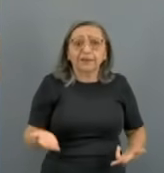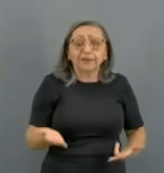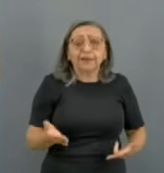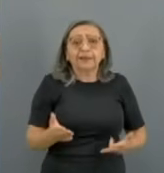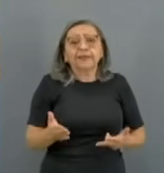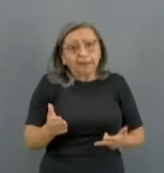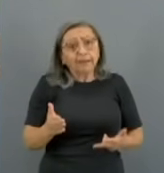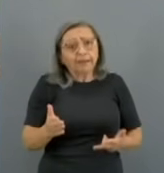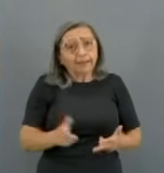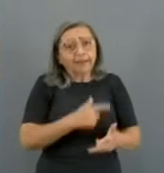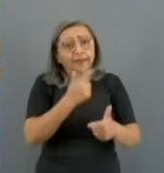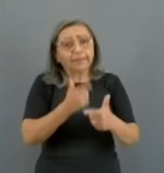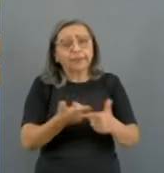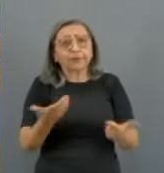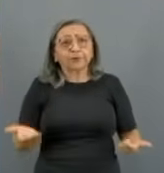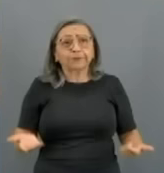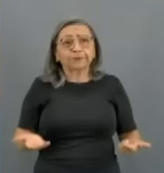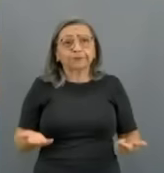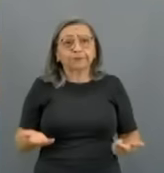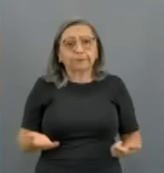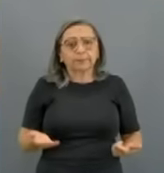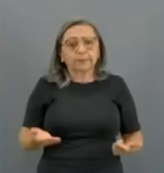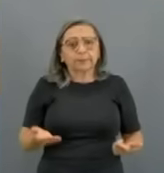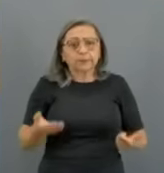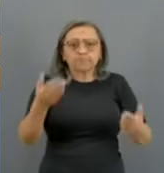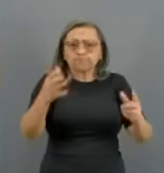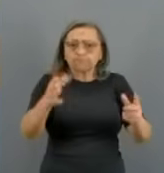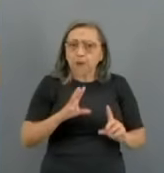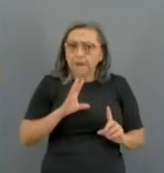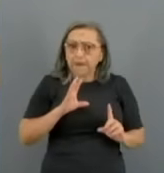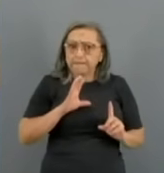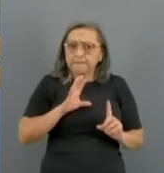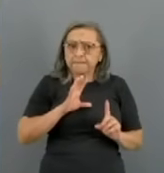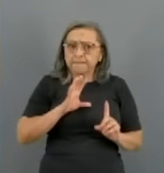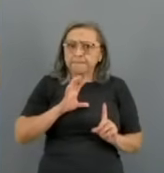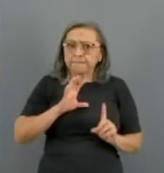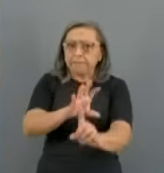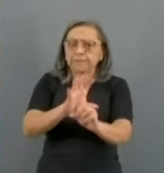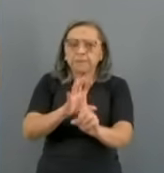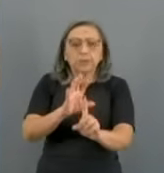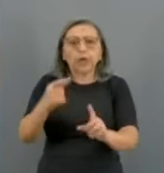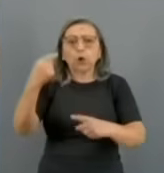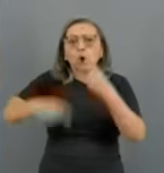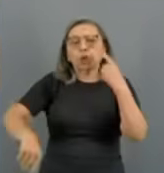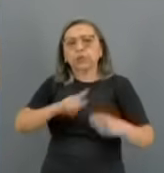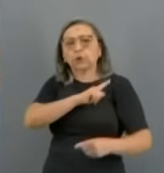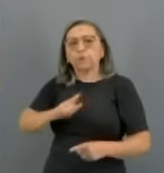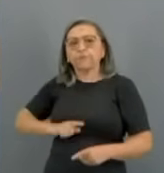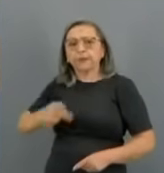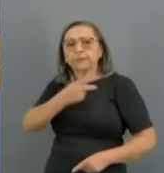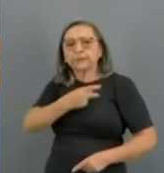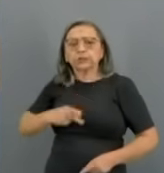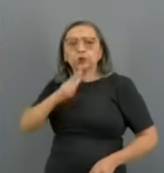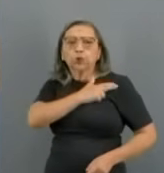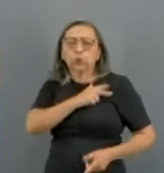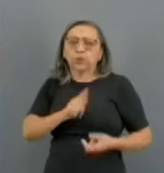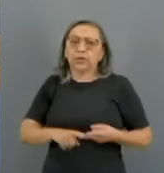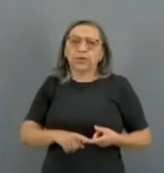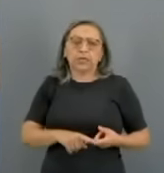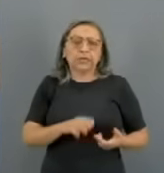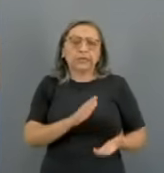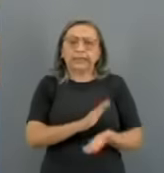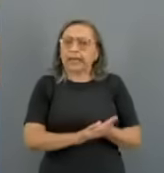Repito, o ataque não foi contra o governo do presidente Lula, não foi reclamando de saúde, de educação